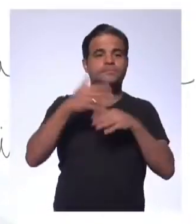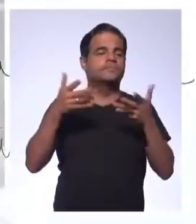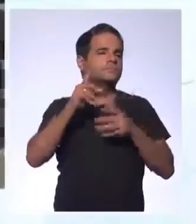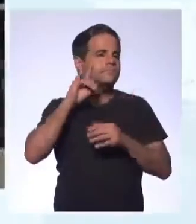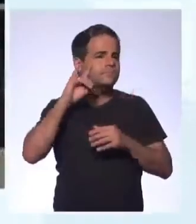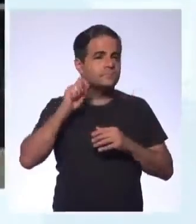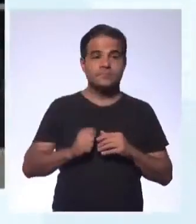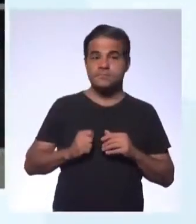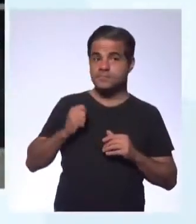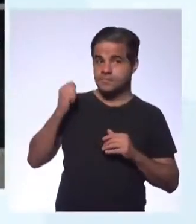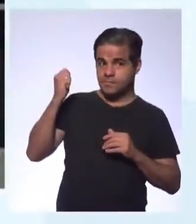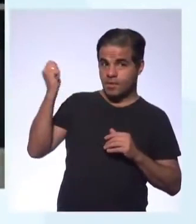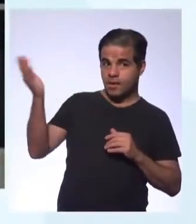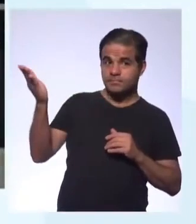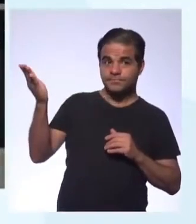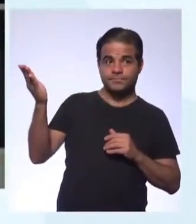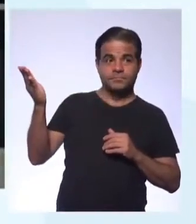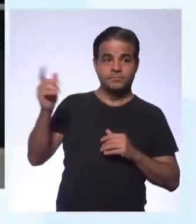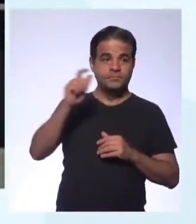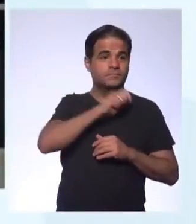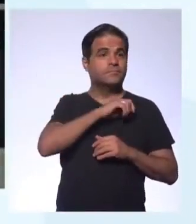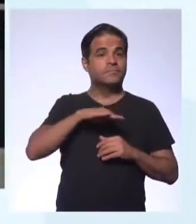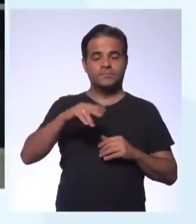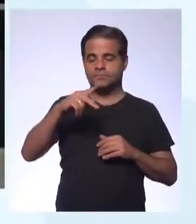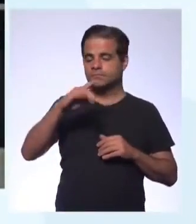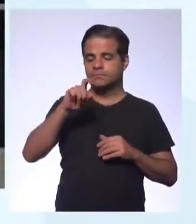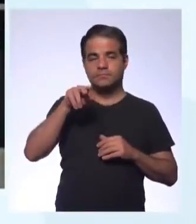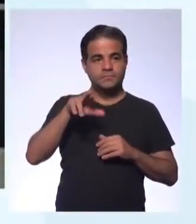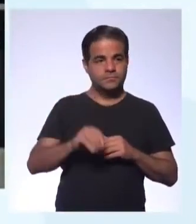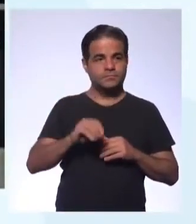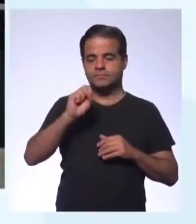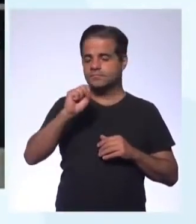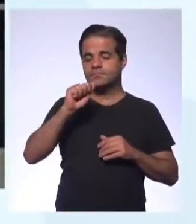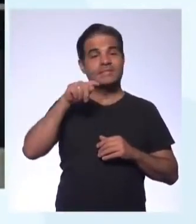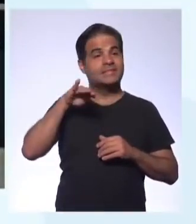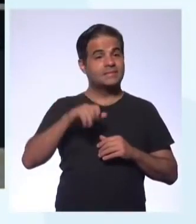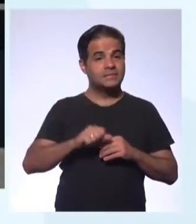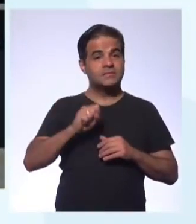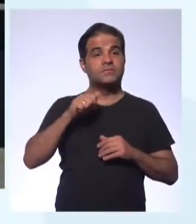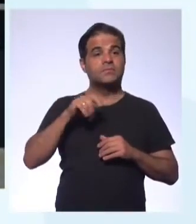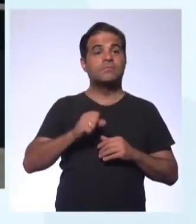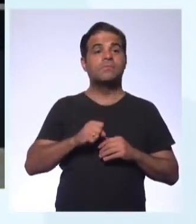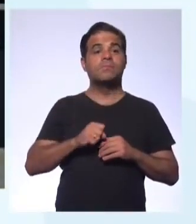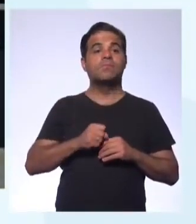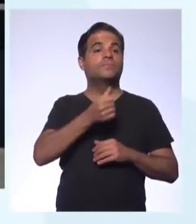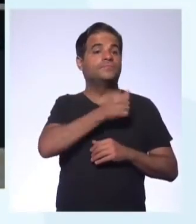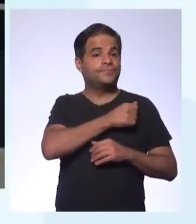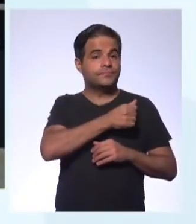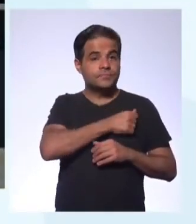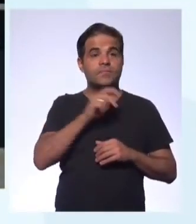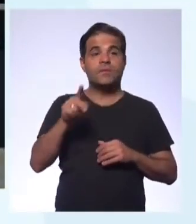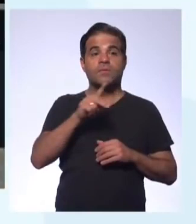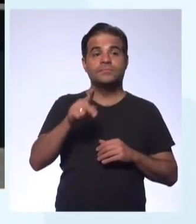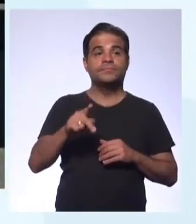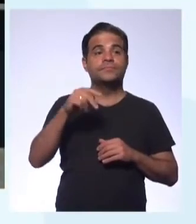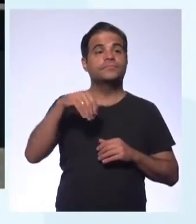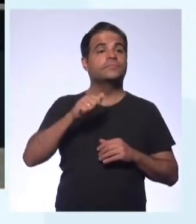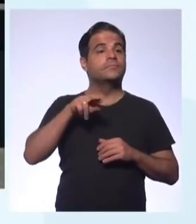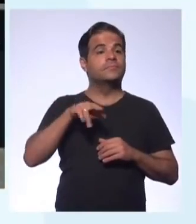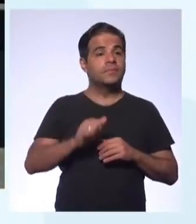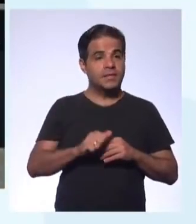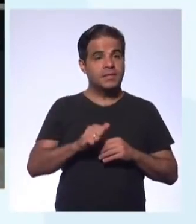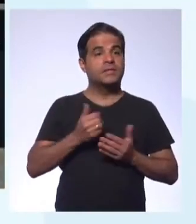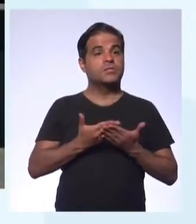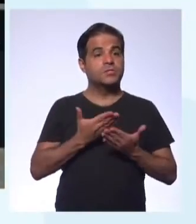Dá uma olhadinha. Olha lá. É do aluno Pedro Gabriel Santana dos Santos, do 6º ano A. Professora Maria Aparecida,